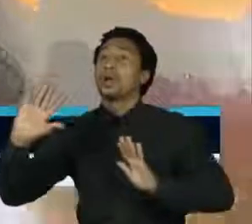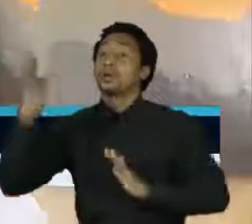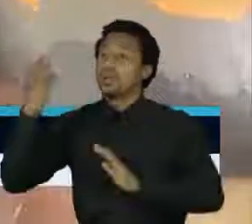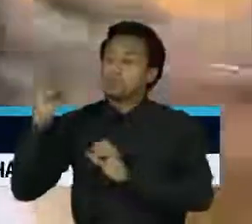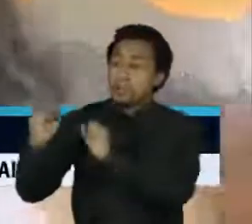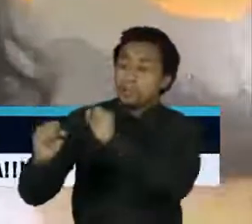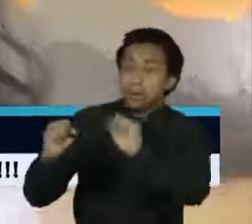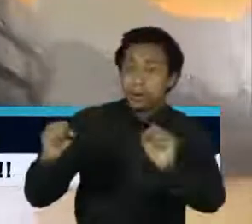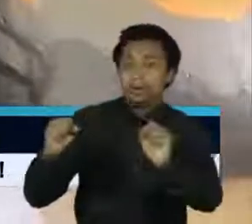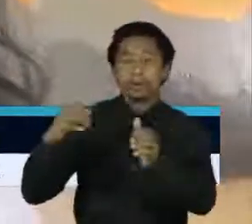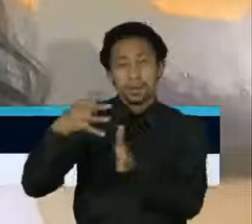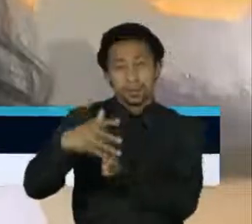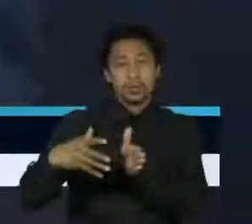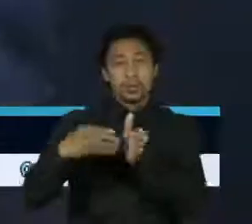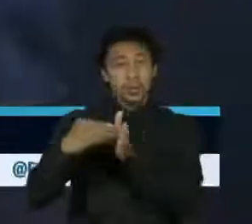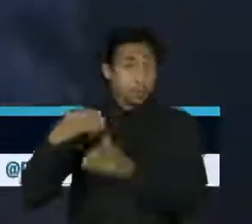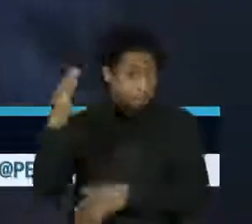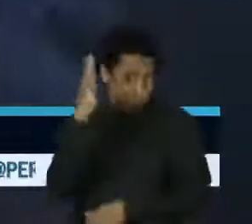na Amazônia e no resto do Brasil